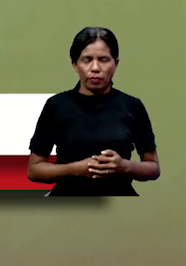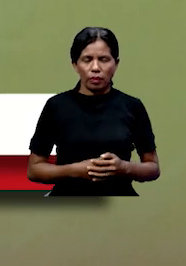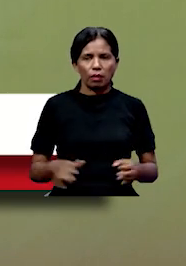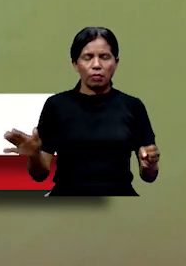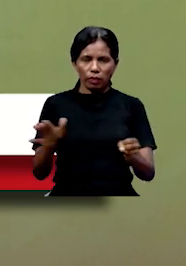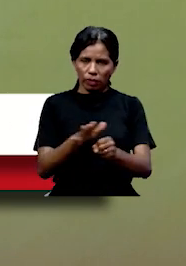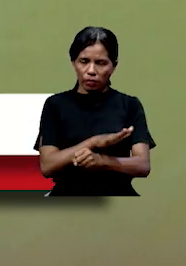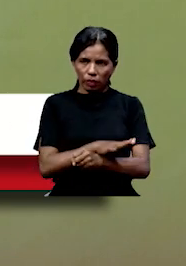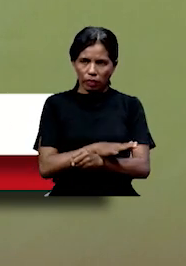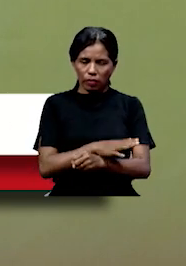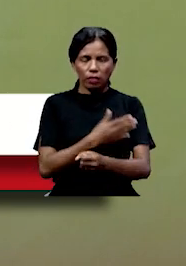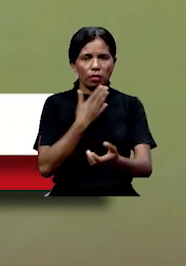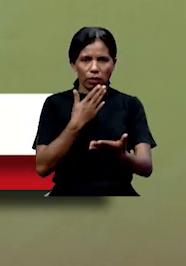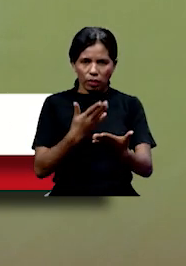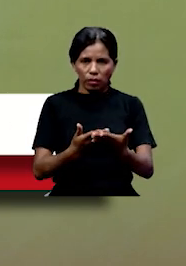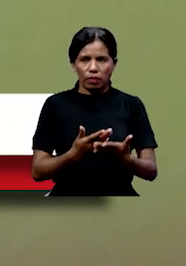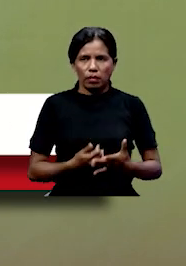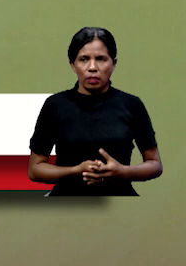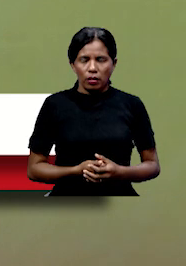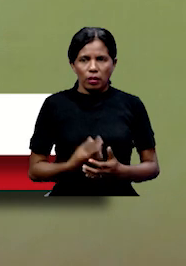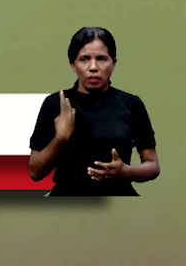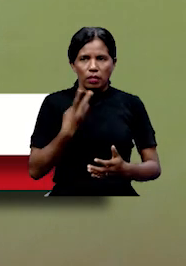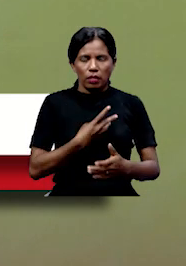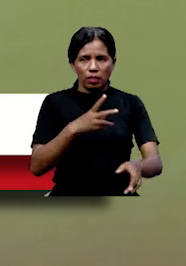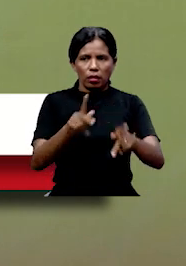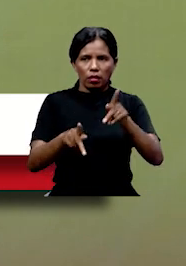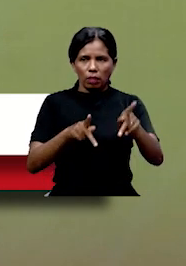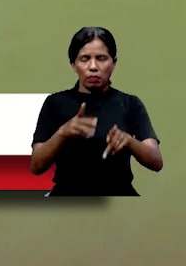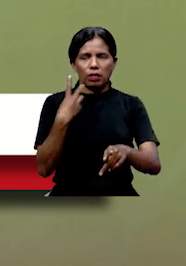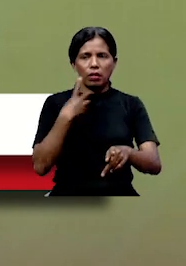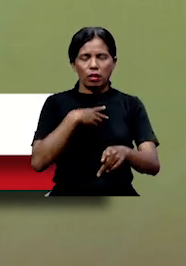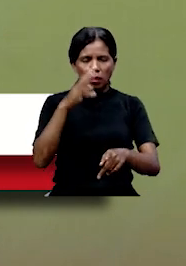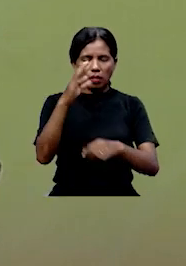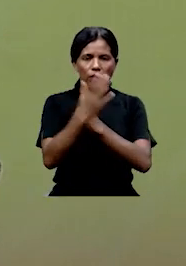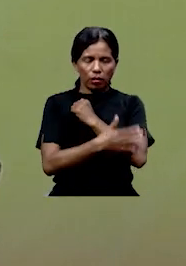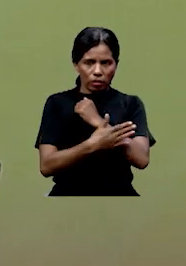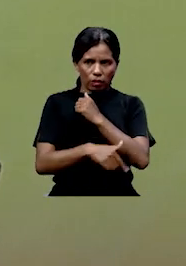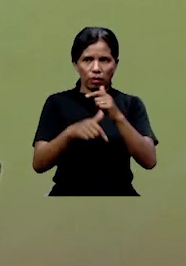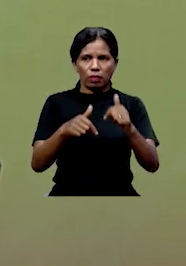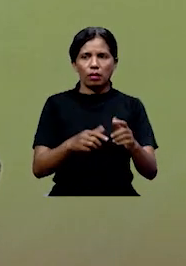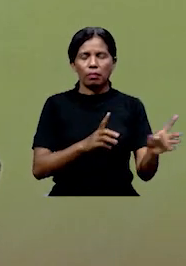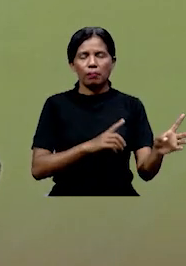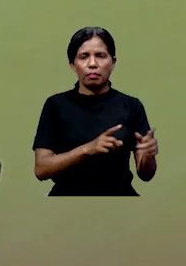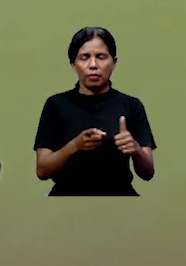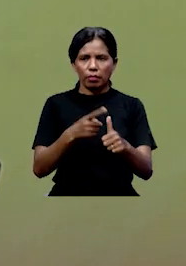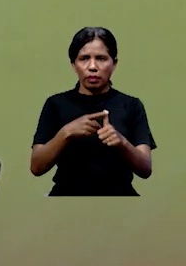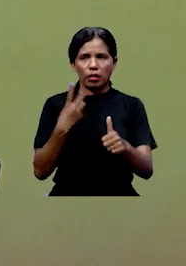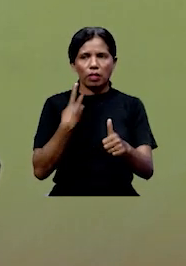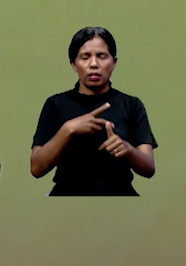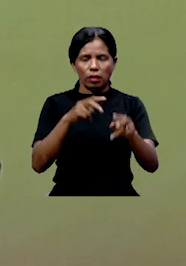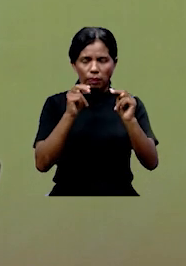sustentável, equilibrado, vai tenir povo, vai tenir nação ida ne. Em primeiro de tudo, só ida